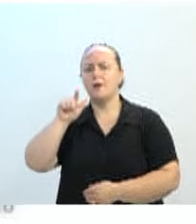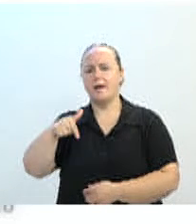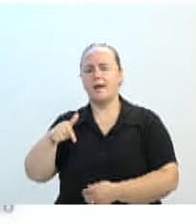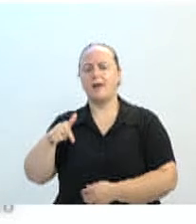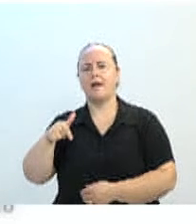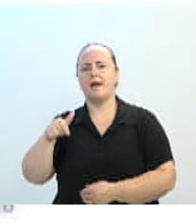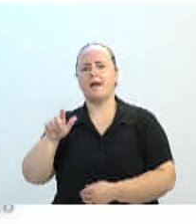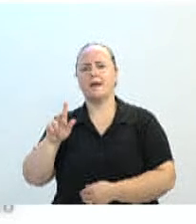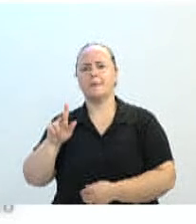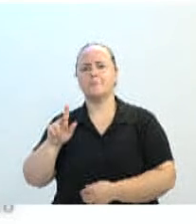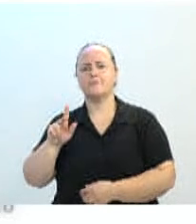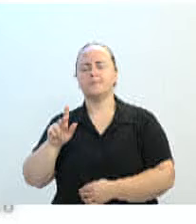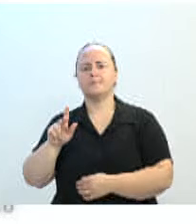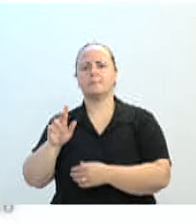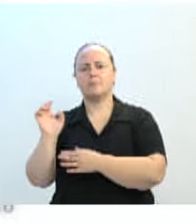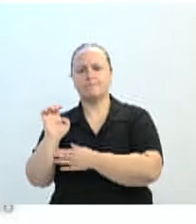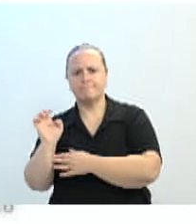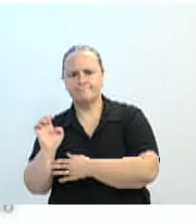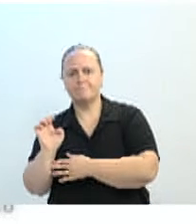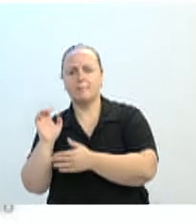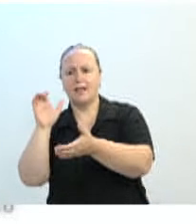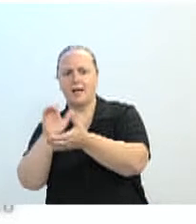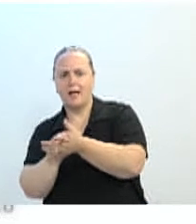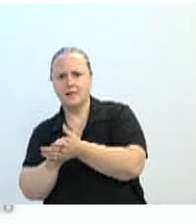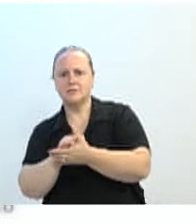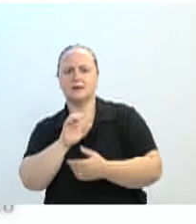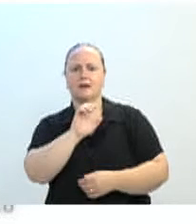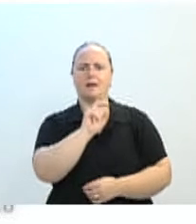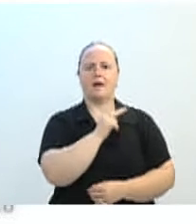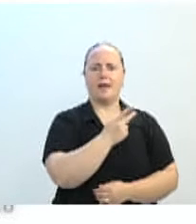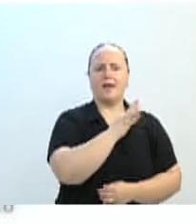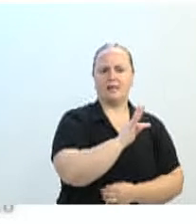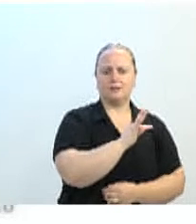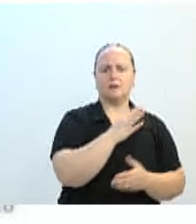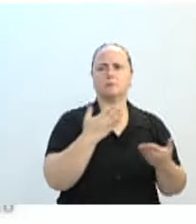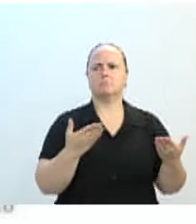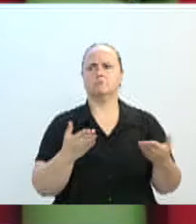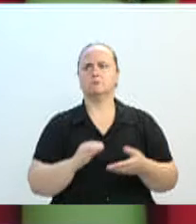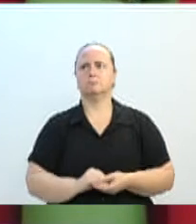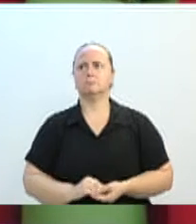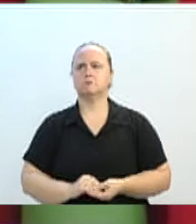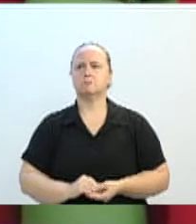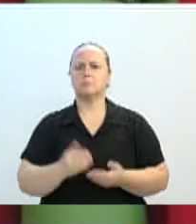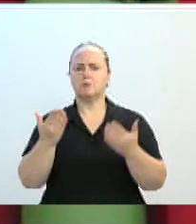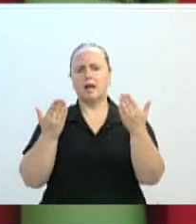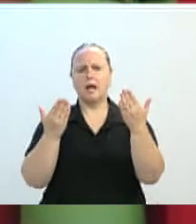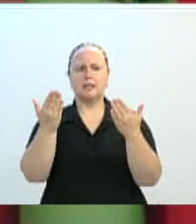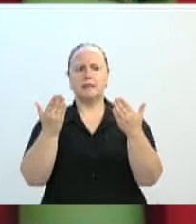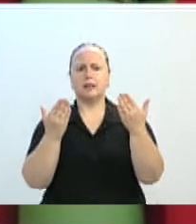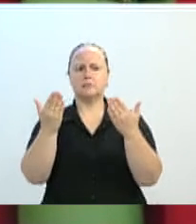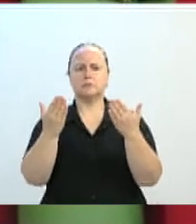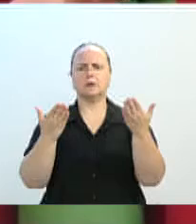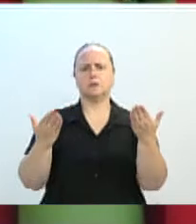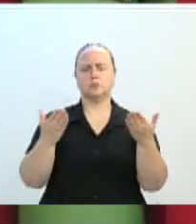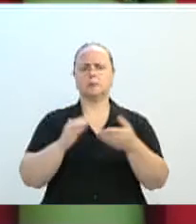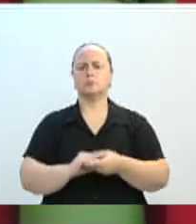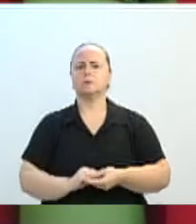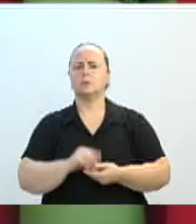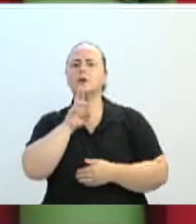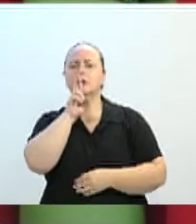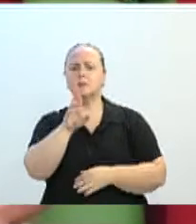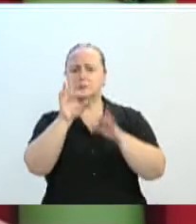a resposta que veio foi estamos analisando juridicamente a situação isso não respondeu requerimento gente isso daqui é uma